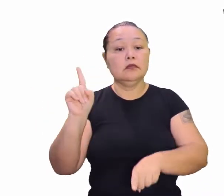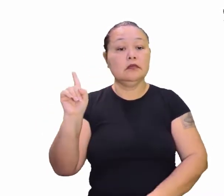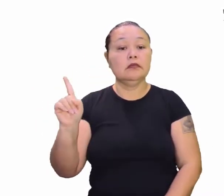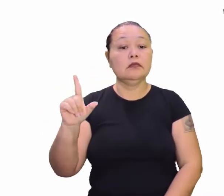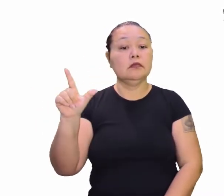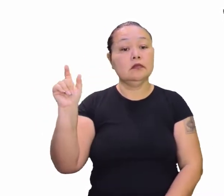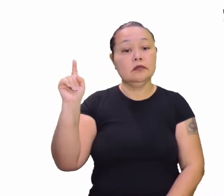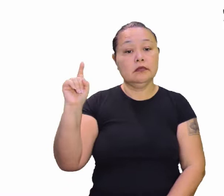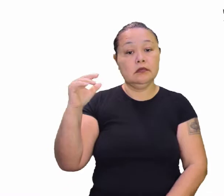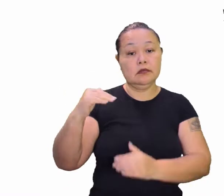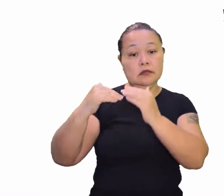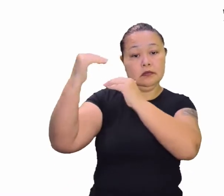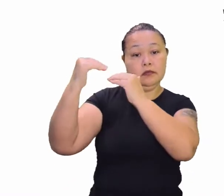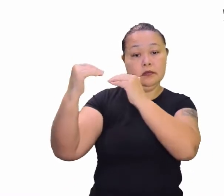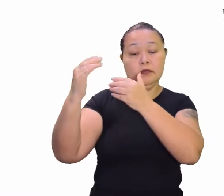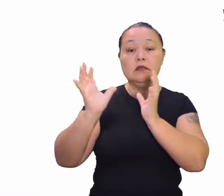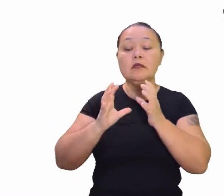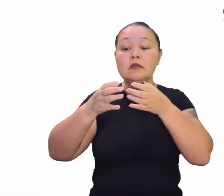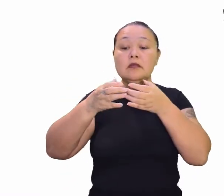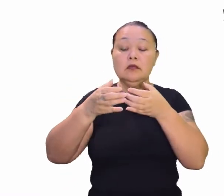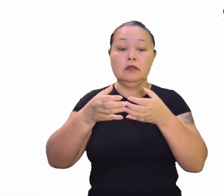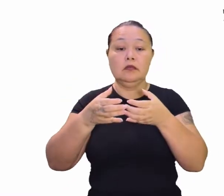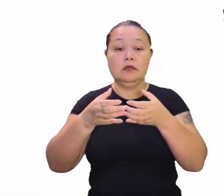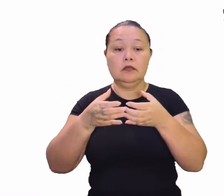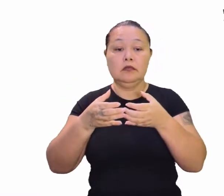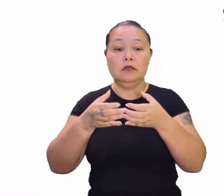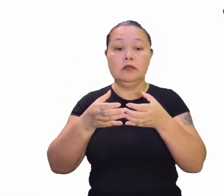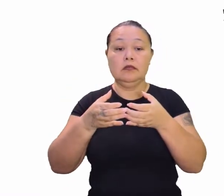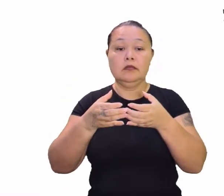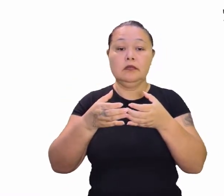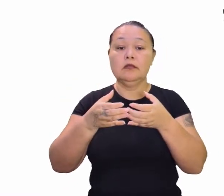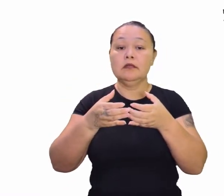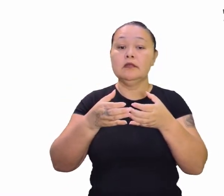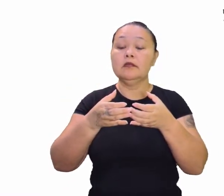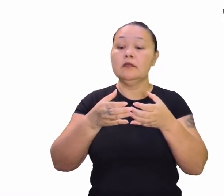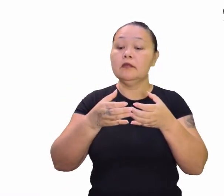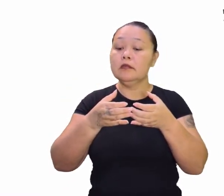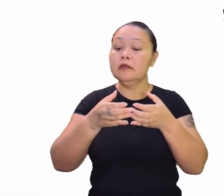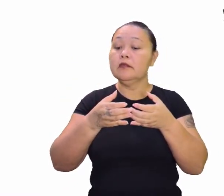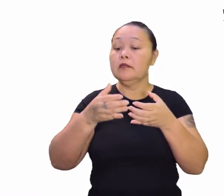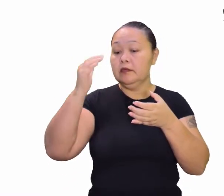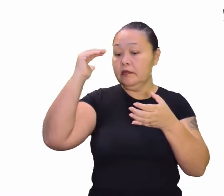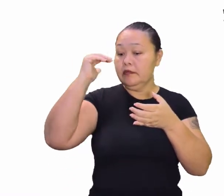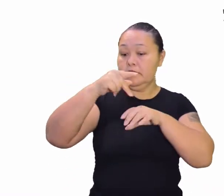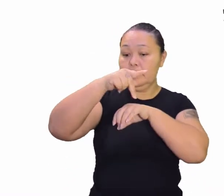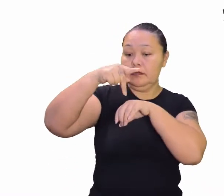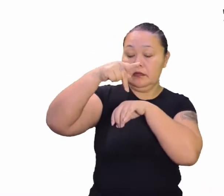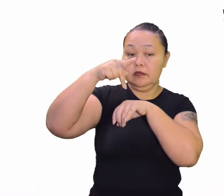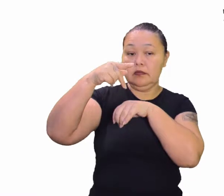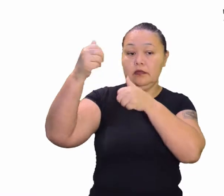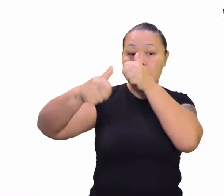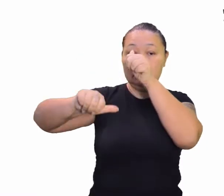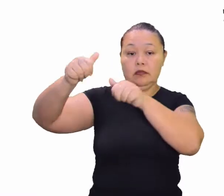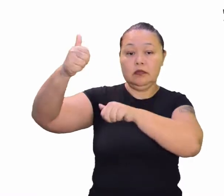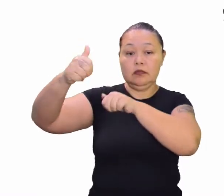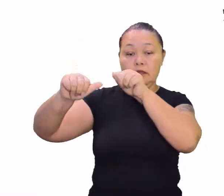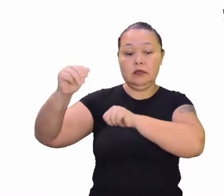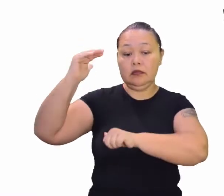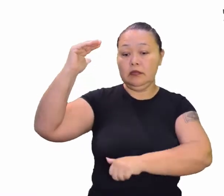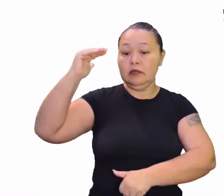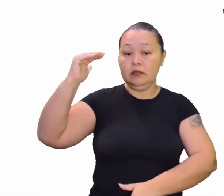Nós temos aqui o ranking da concentração de renda por países aí. A gente vai analisar